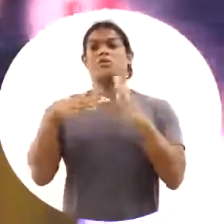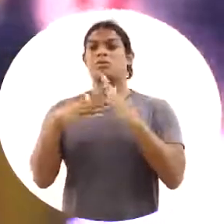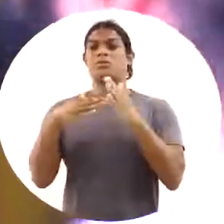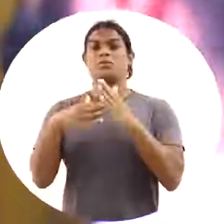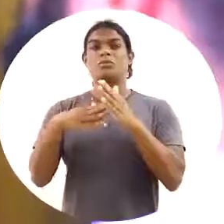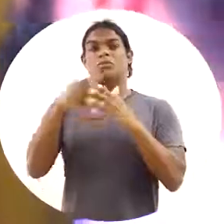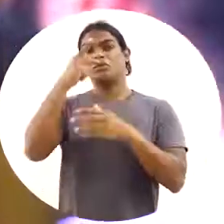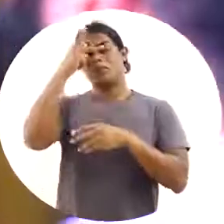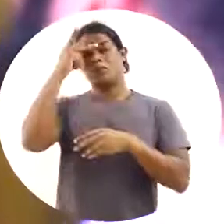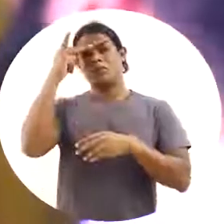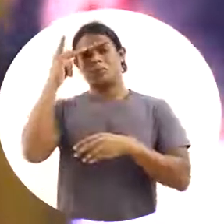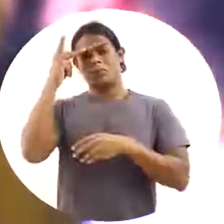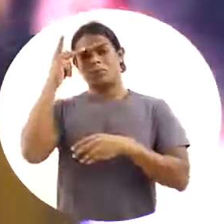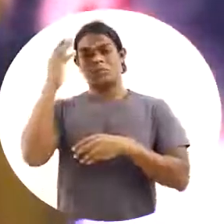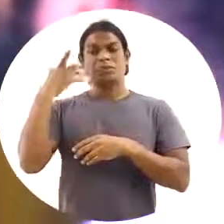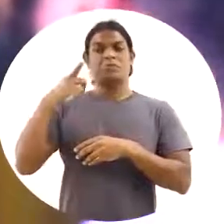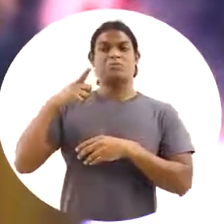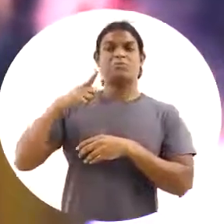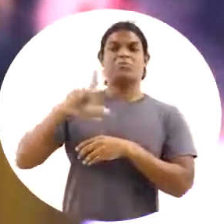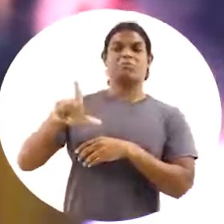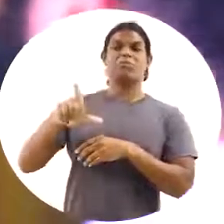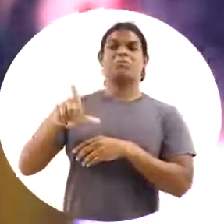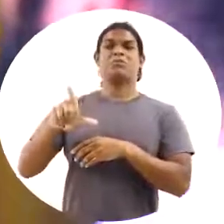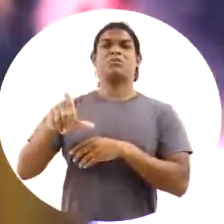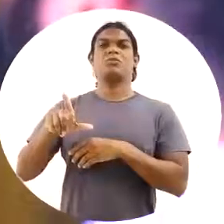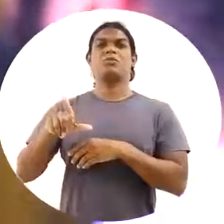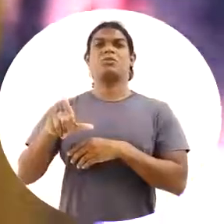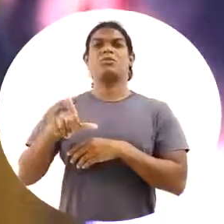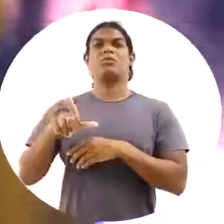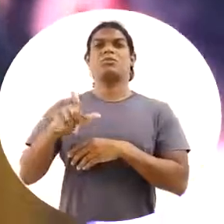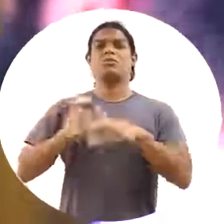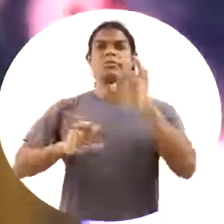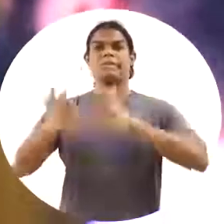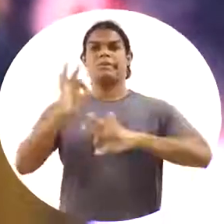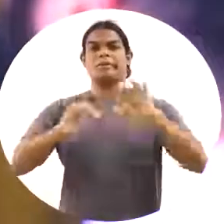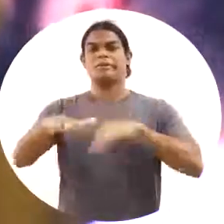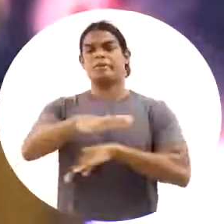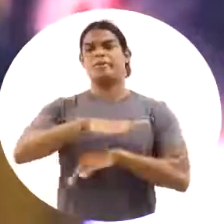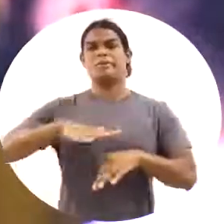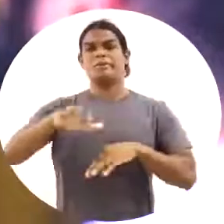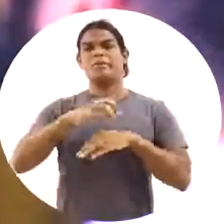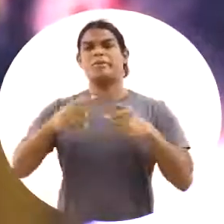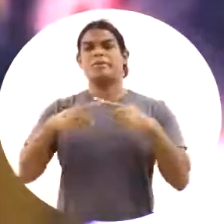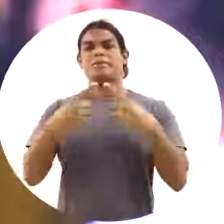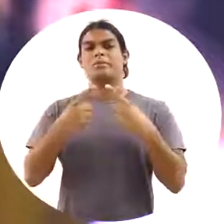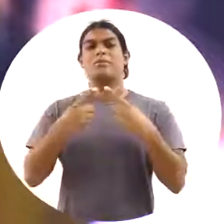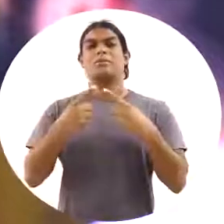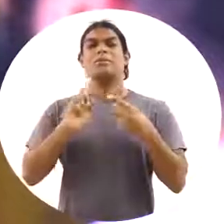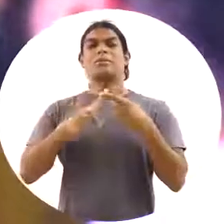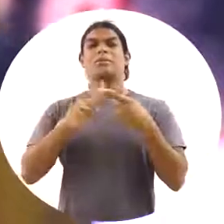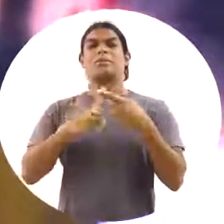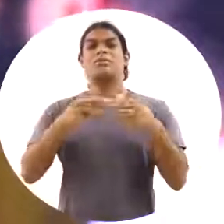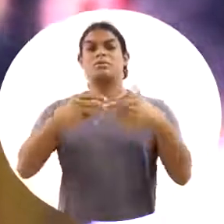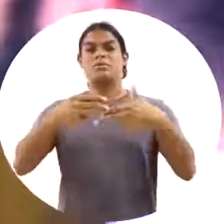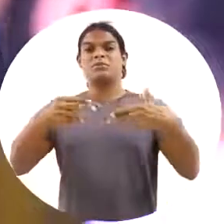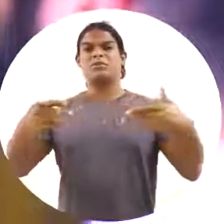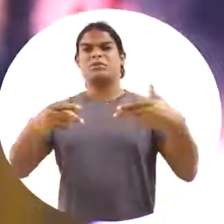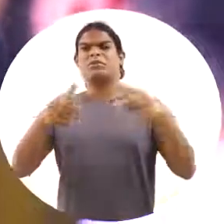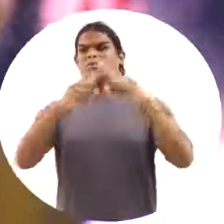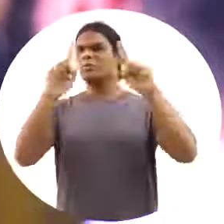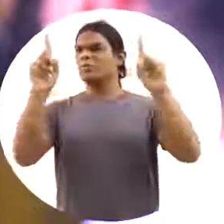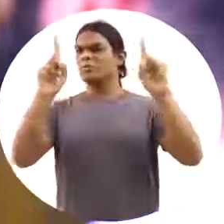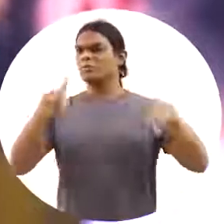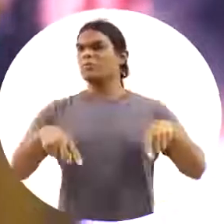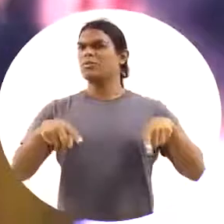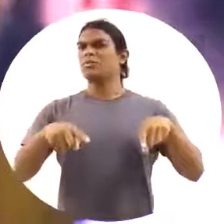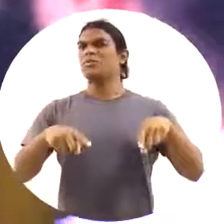fecharam. Onde a gente via um futuro, né, um futuro ligado ao meio ambiente, os outros projetos viam como